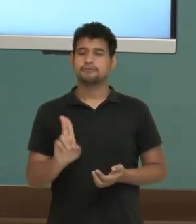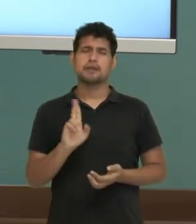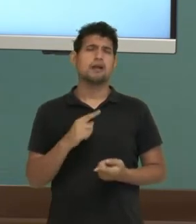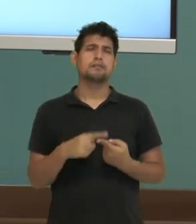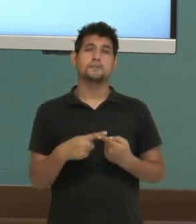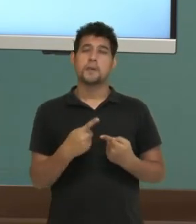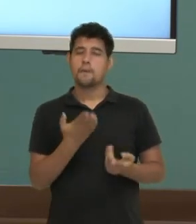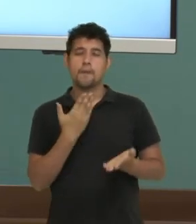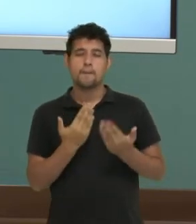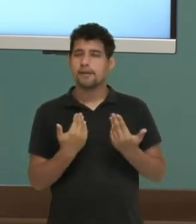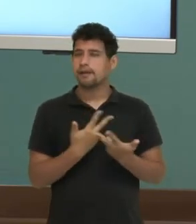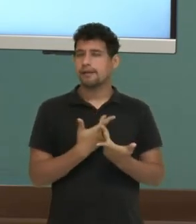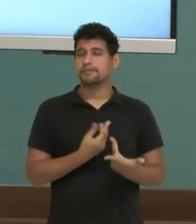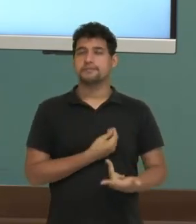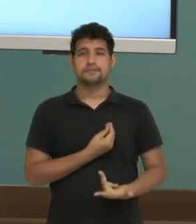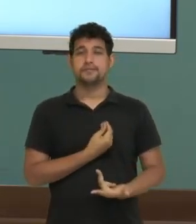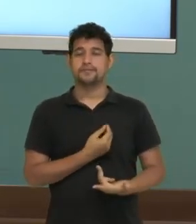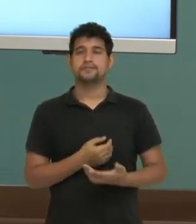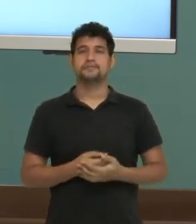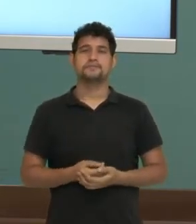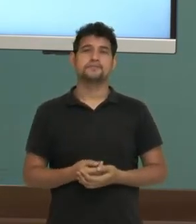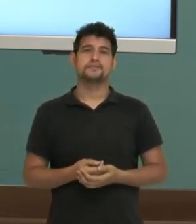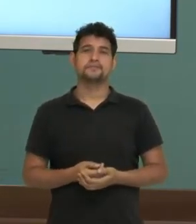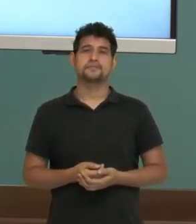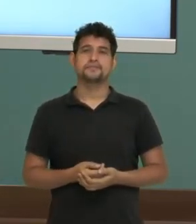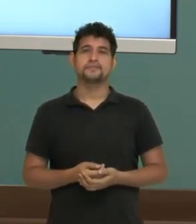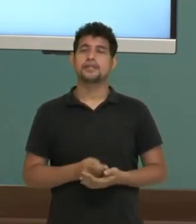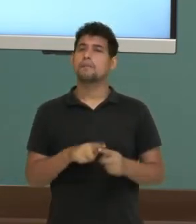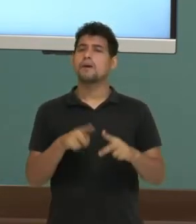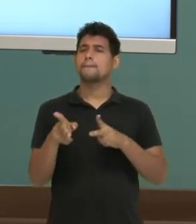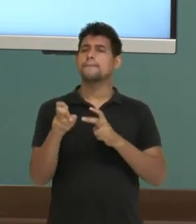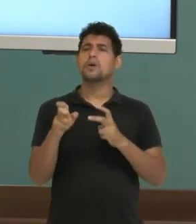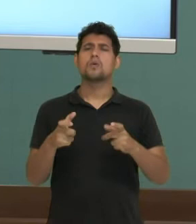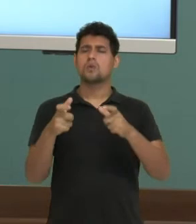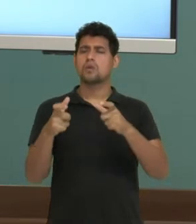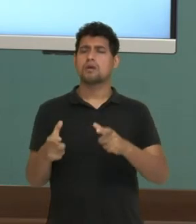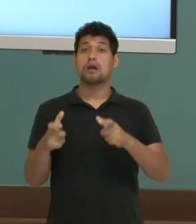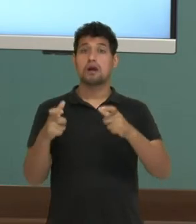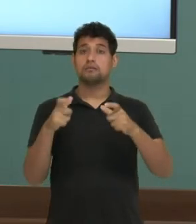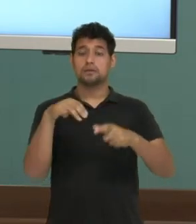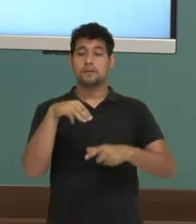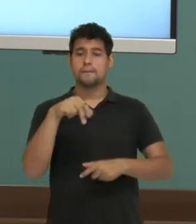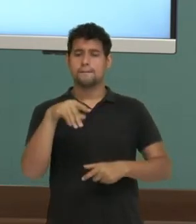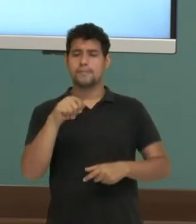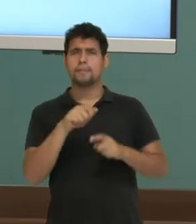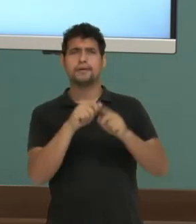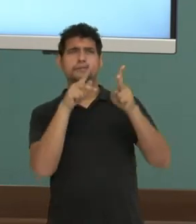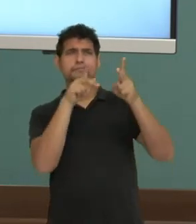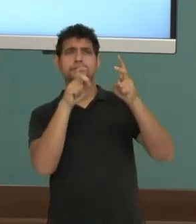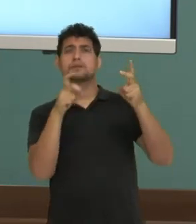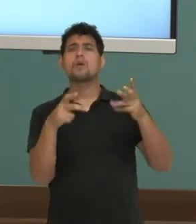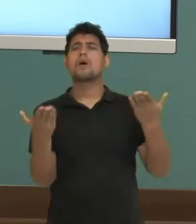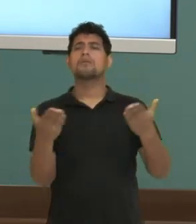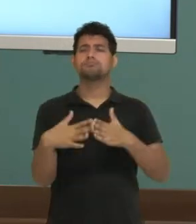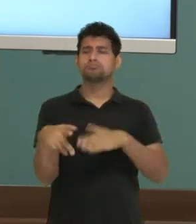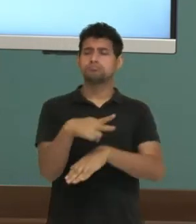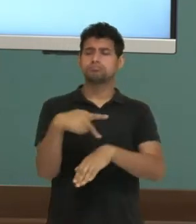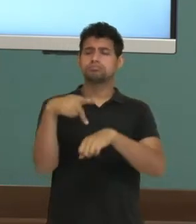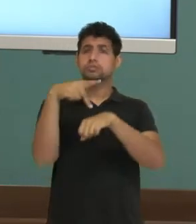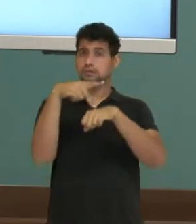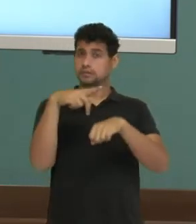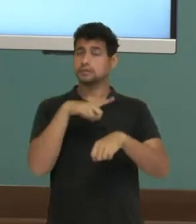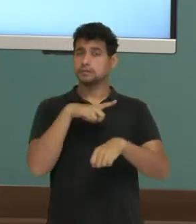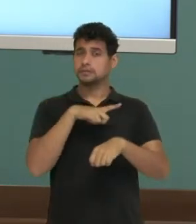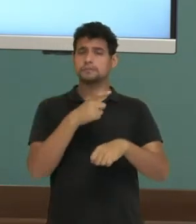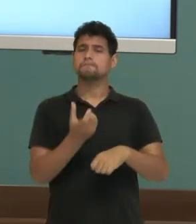se alimentar, para sobreviver. Então, observe essa localização no mapa, né, e identifique os países da Península